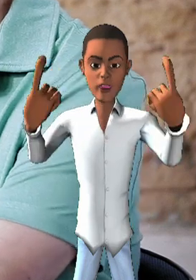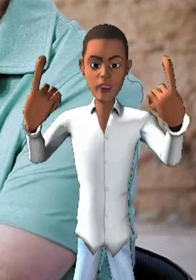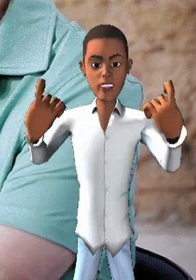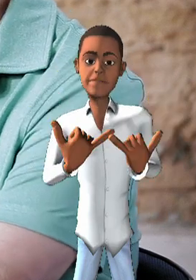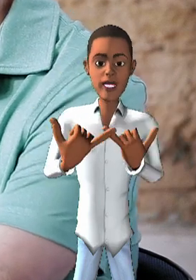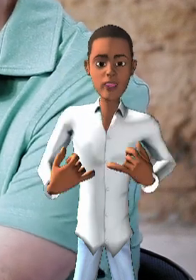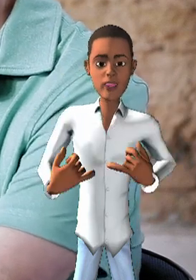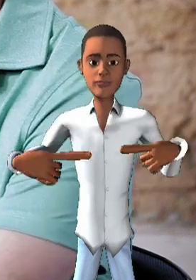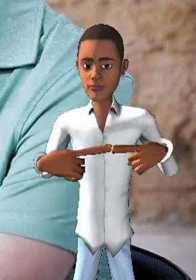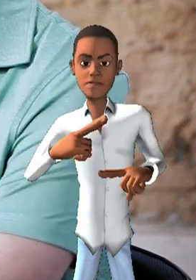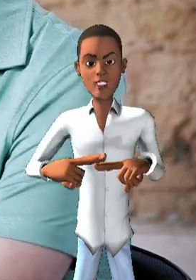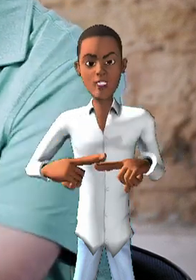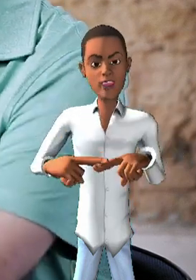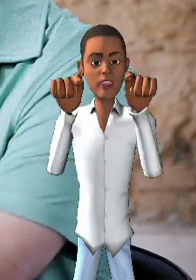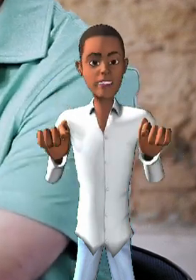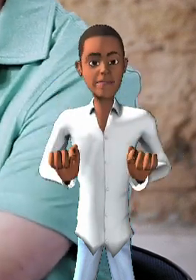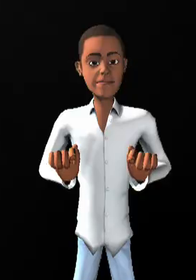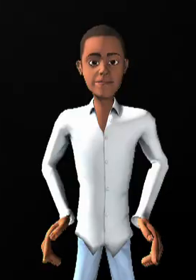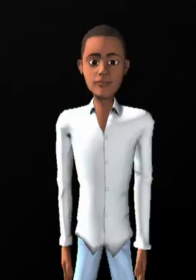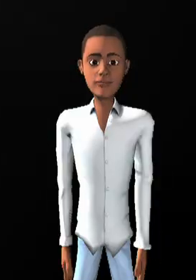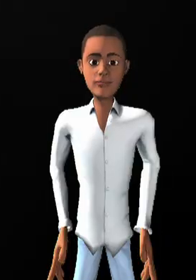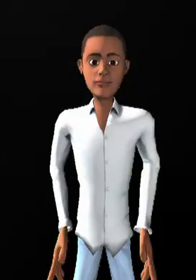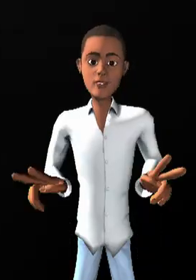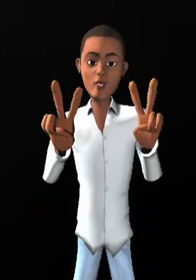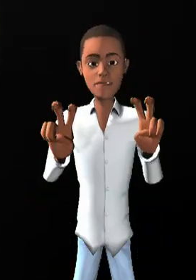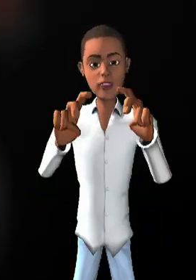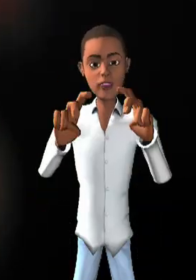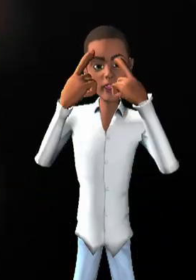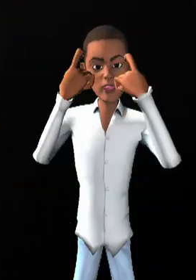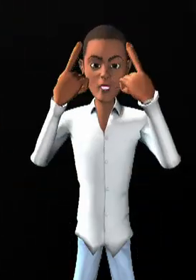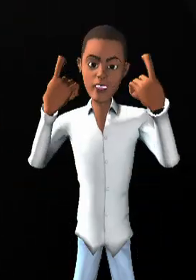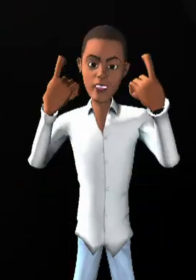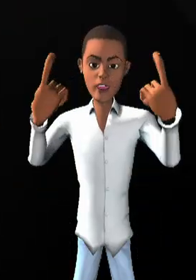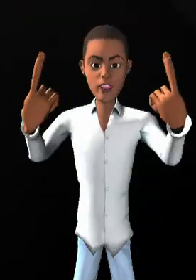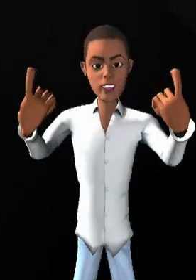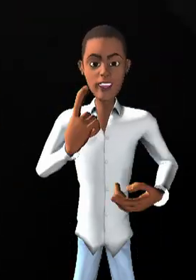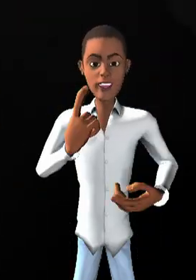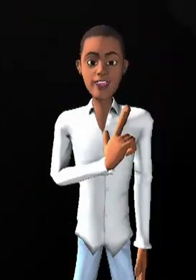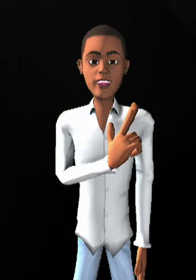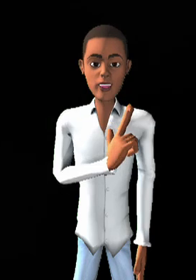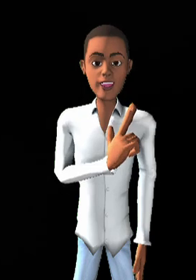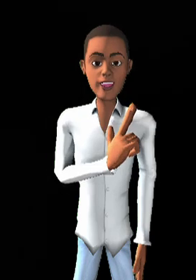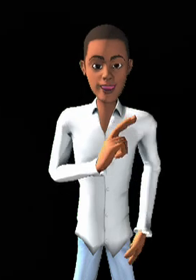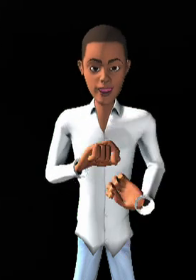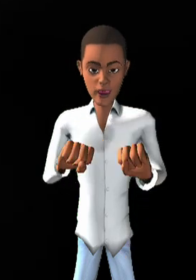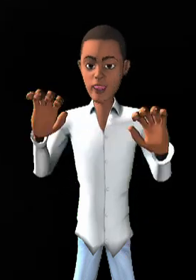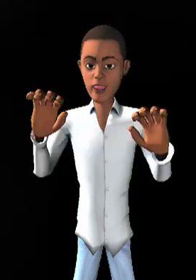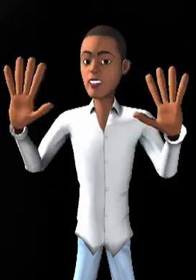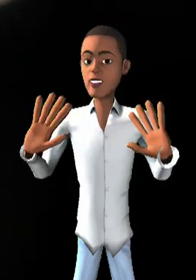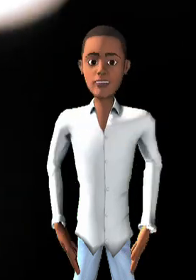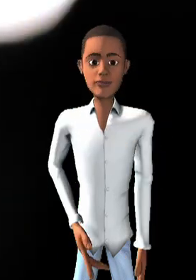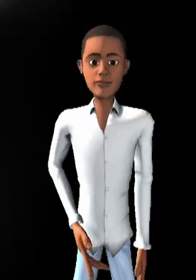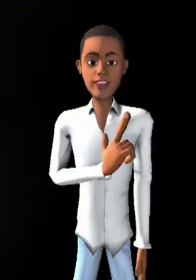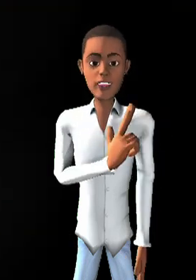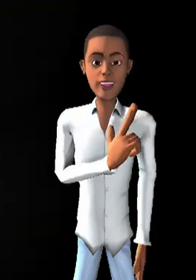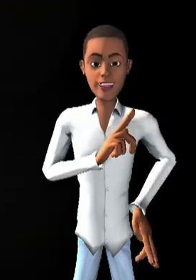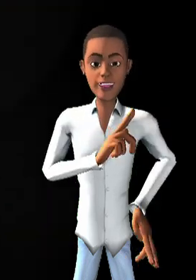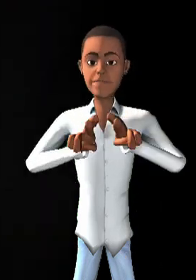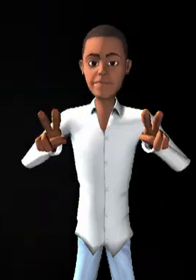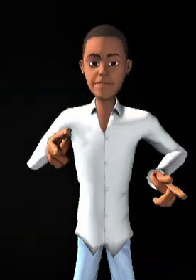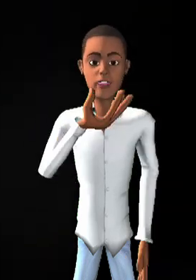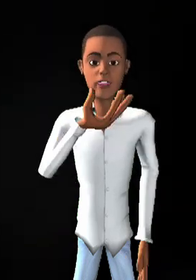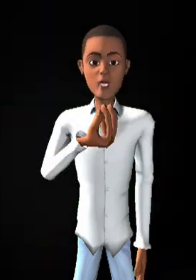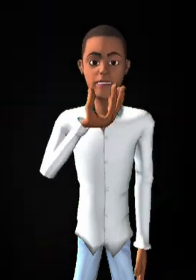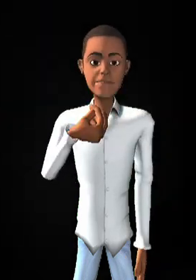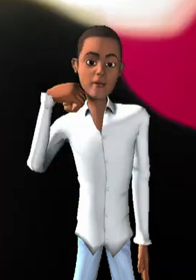tão próxima entre masculinidade e violência? Ficou muito claro na questão de percepção de violência que há um